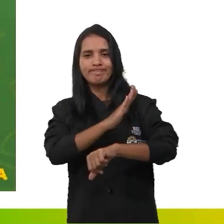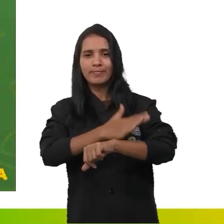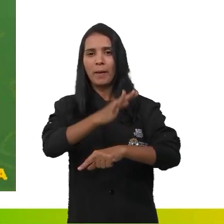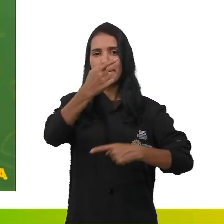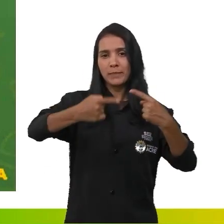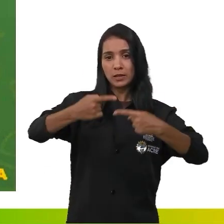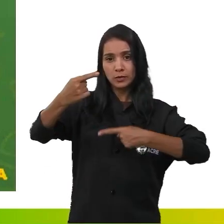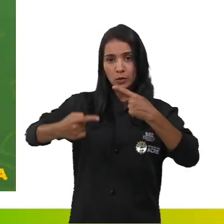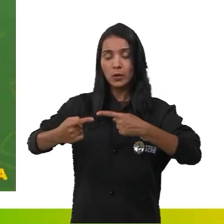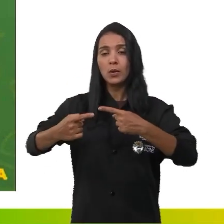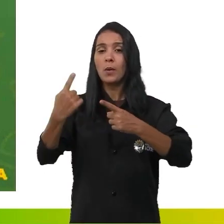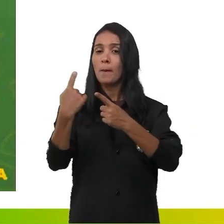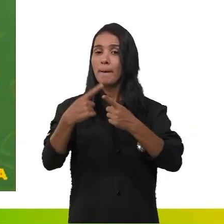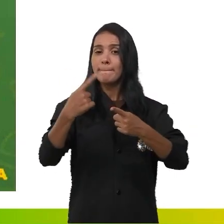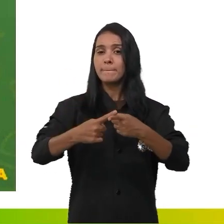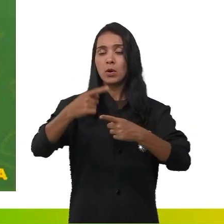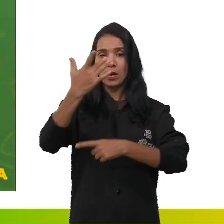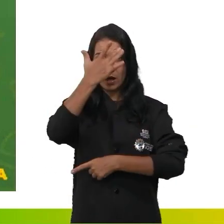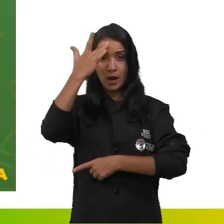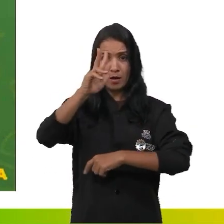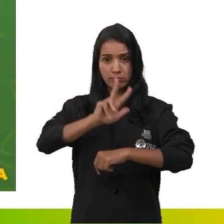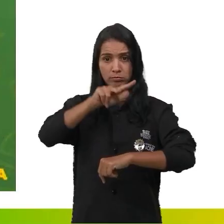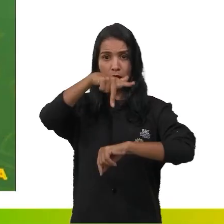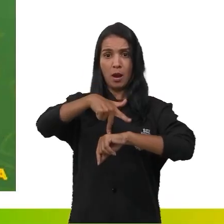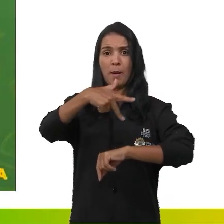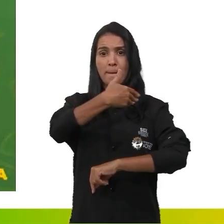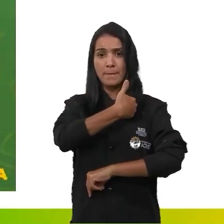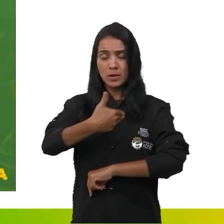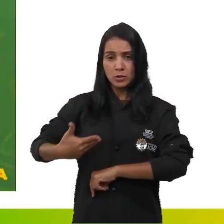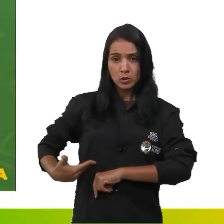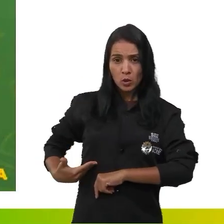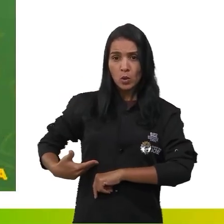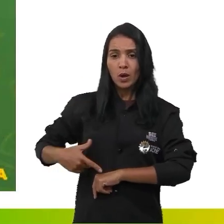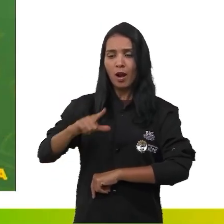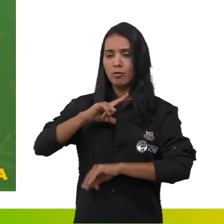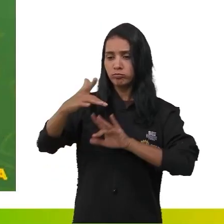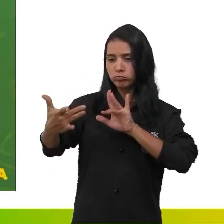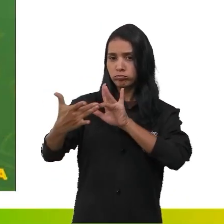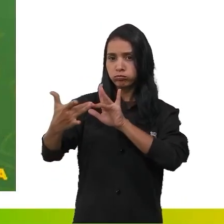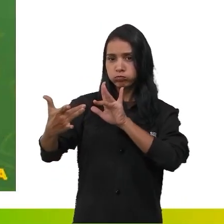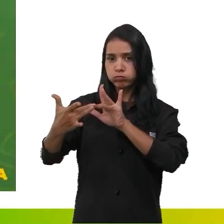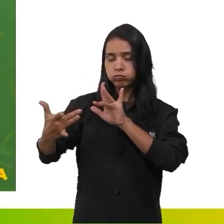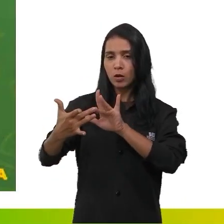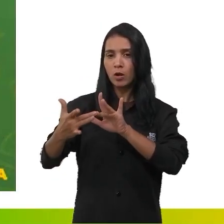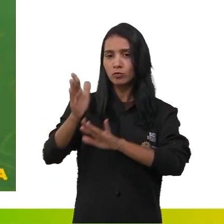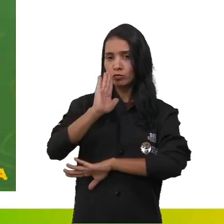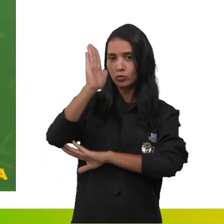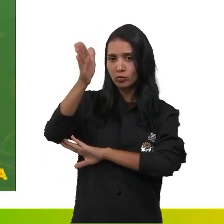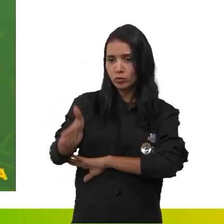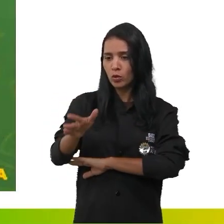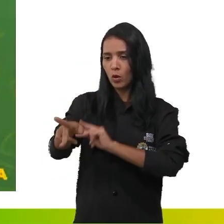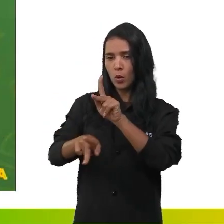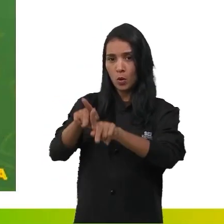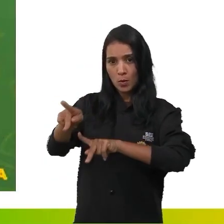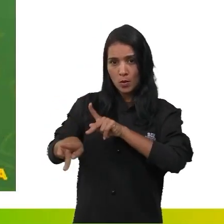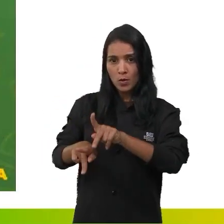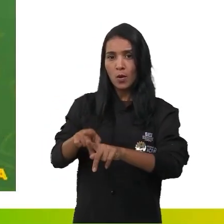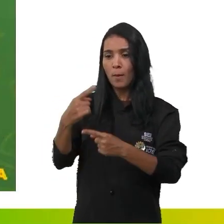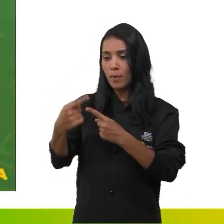qual o governante cria uma relação direta com o povo, através do seu carisma,